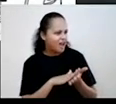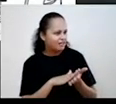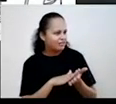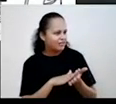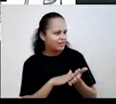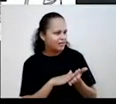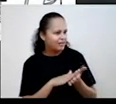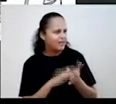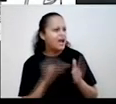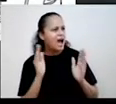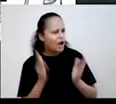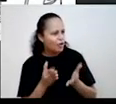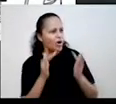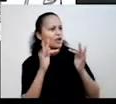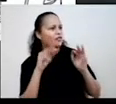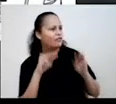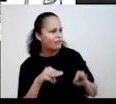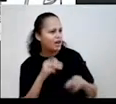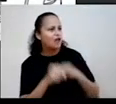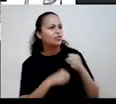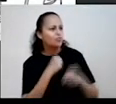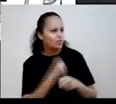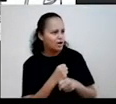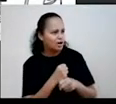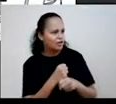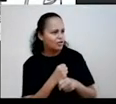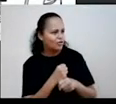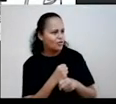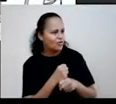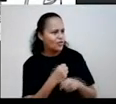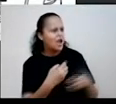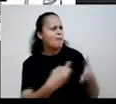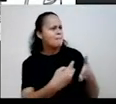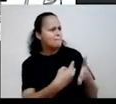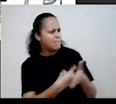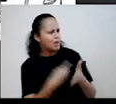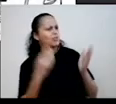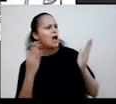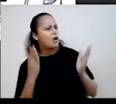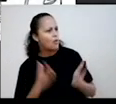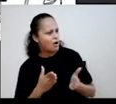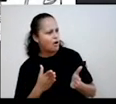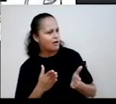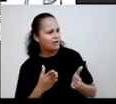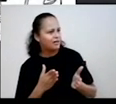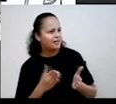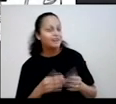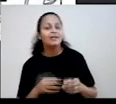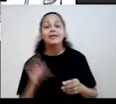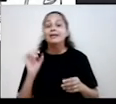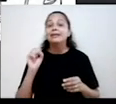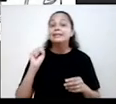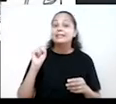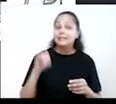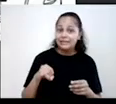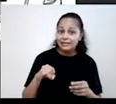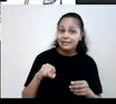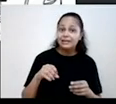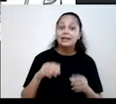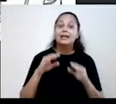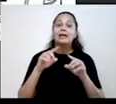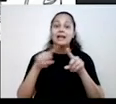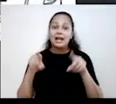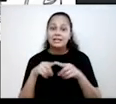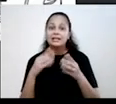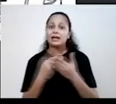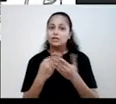vamos supor, no final do ano, resolve, né, que vai perguntar só agora? Não, né? Se nós estivéssemos na sala de aula, é importante